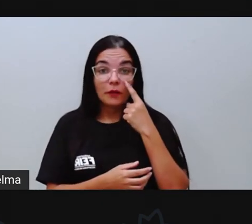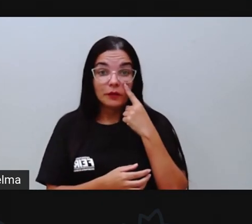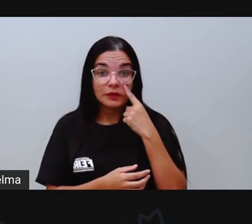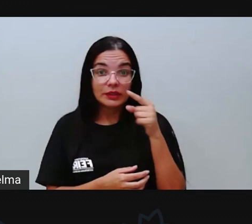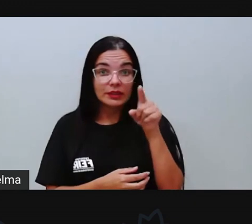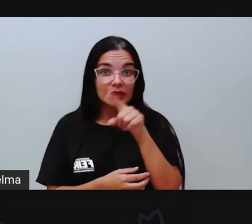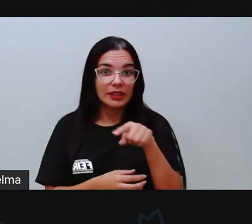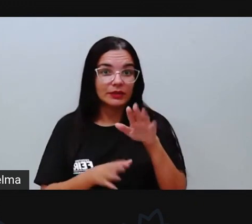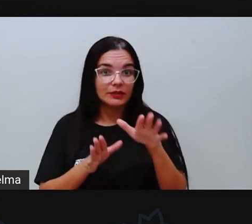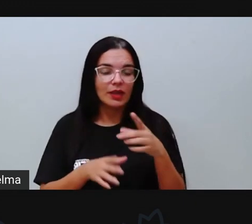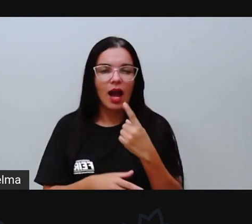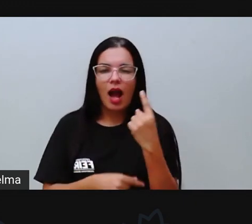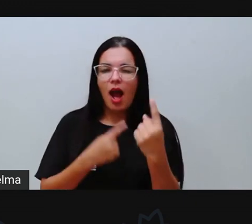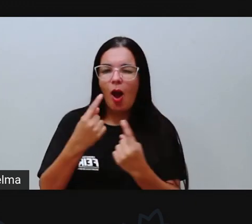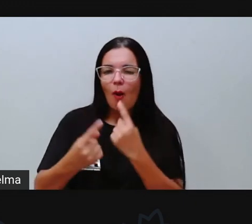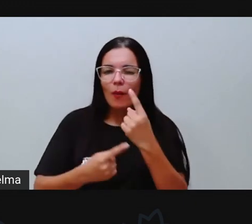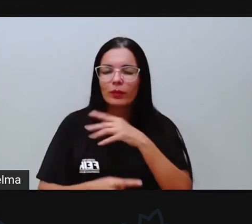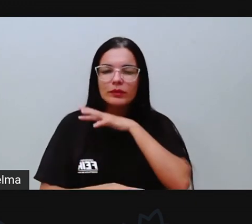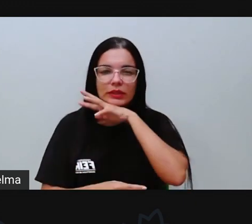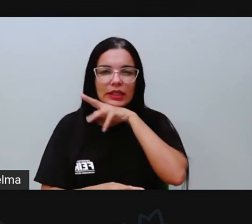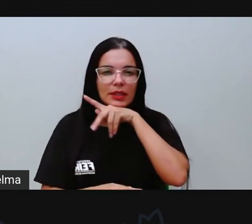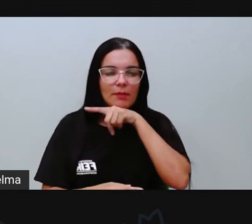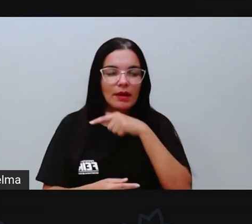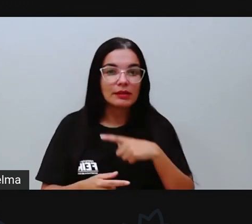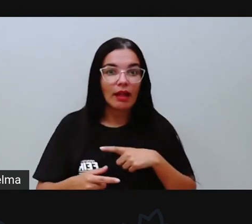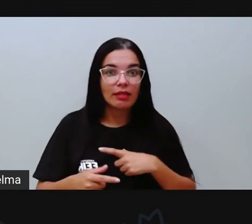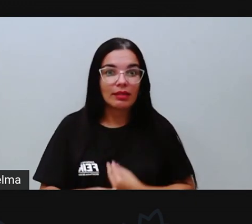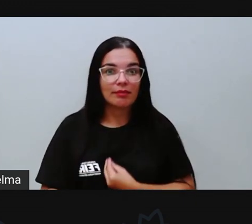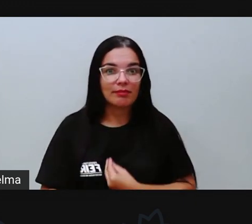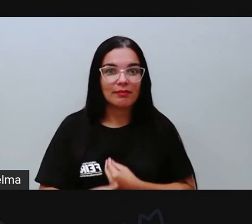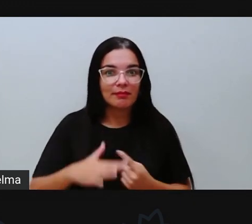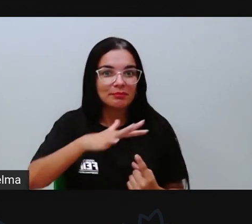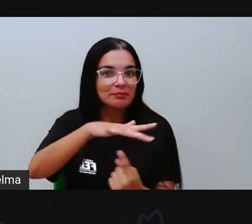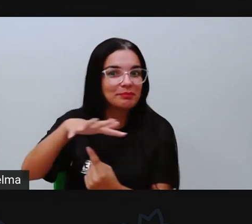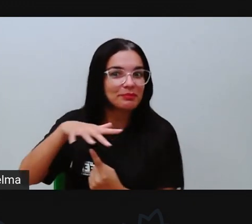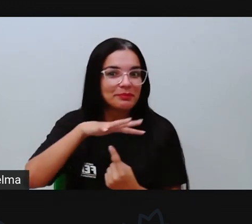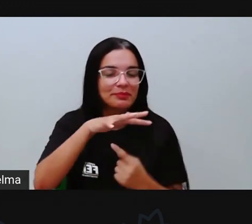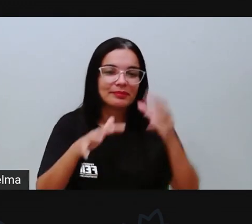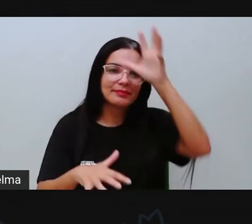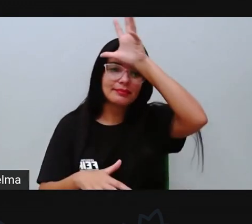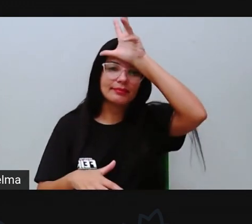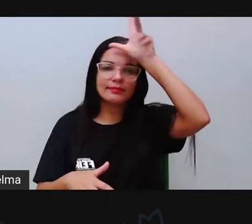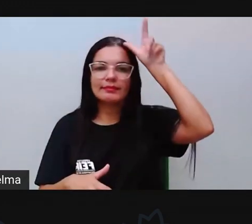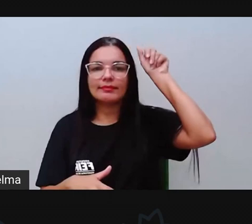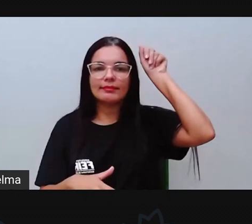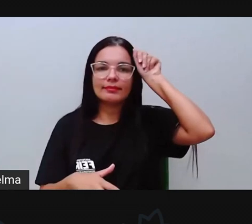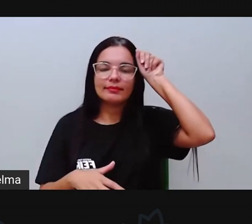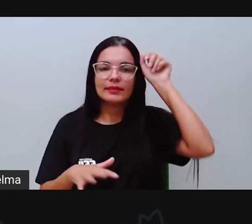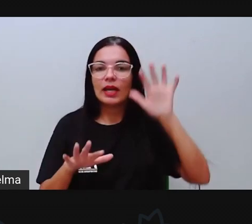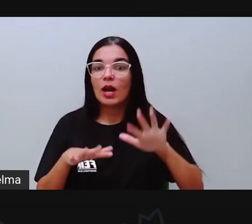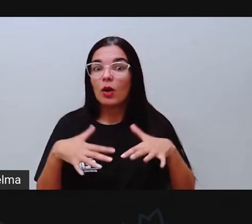ver aí alguns animais que estão presentes no bioma Amazônia, né? Quais foram os animais